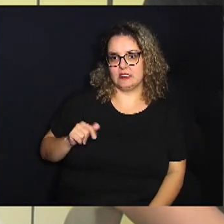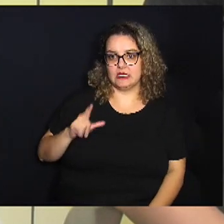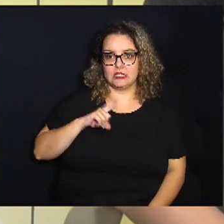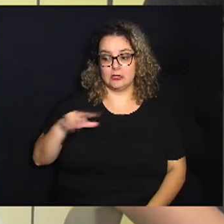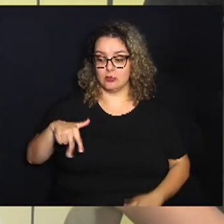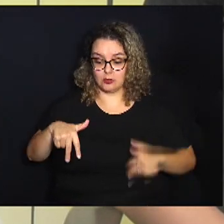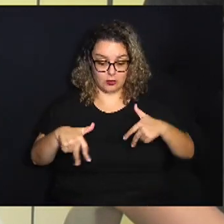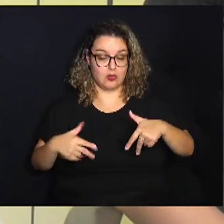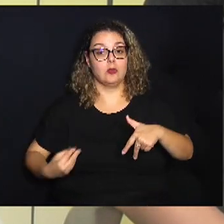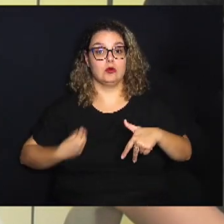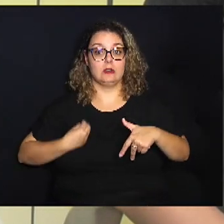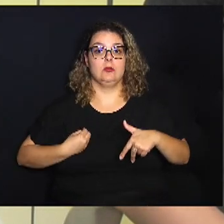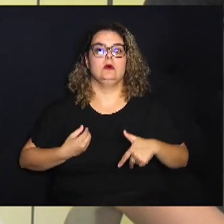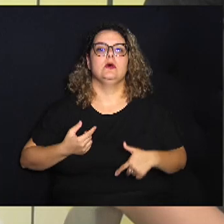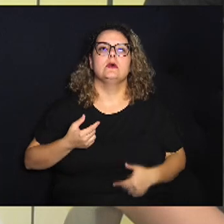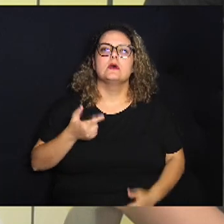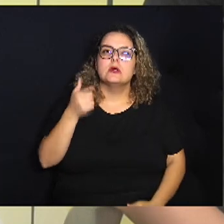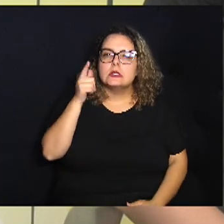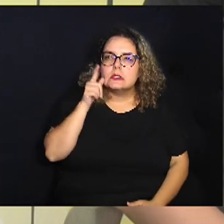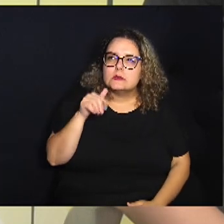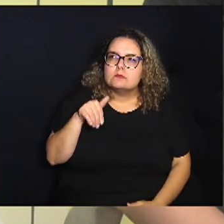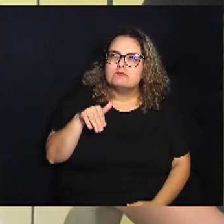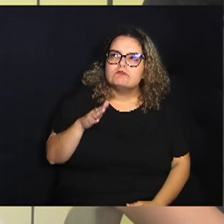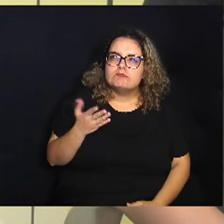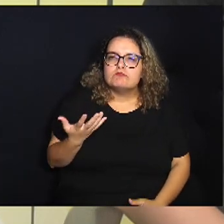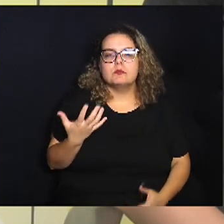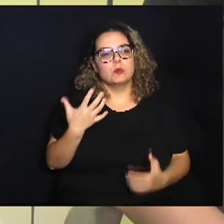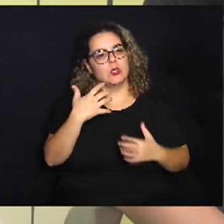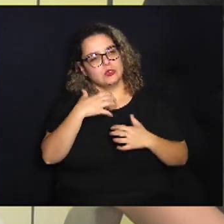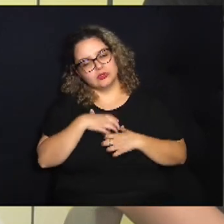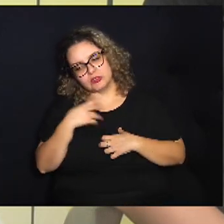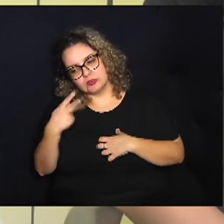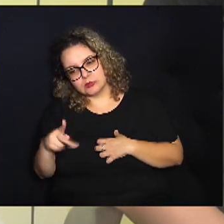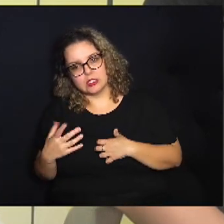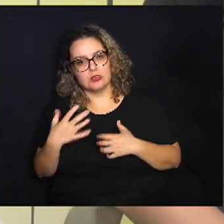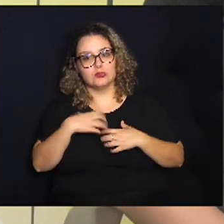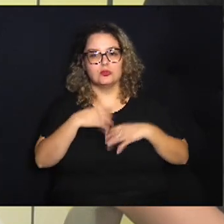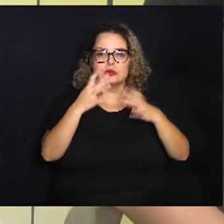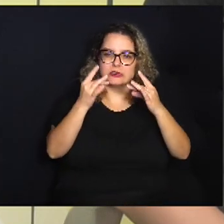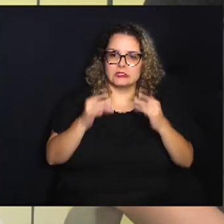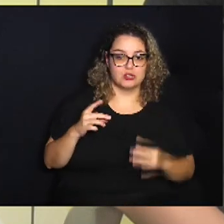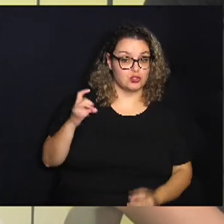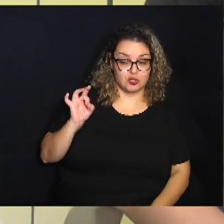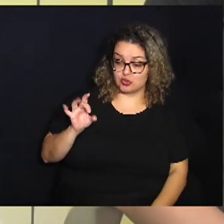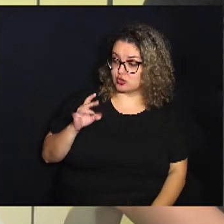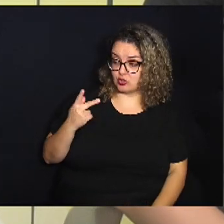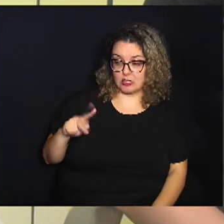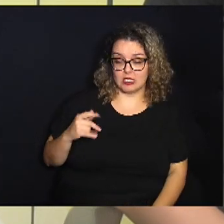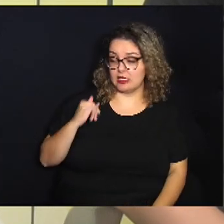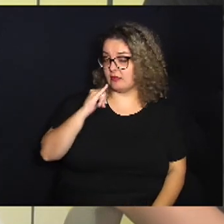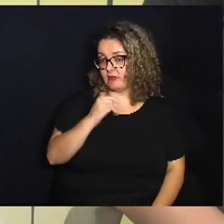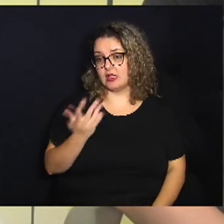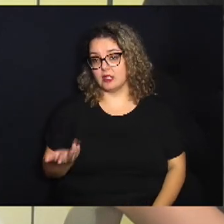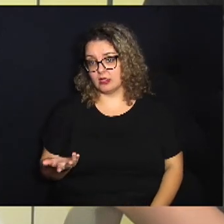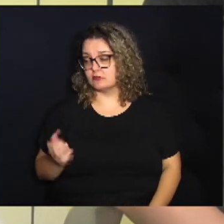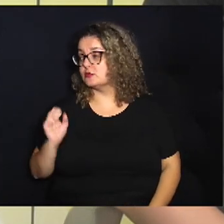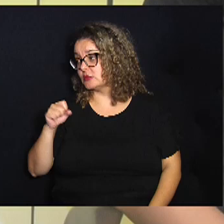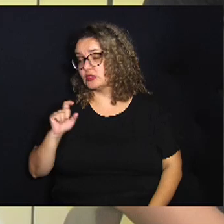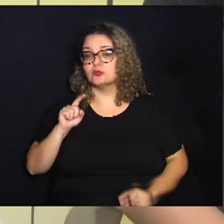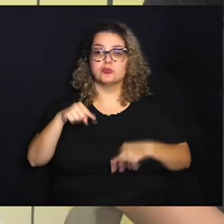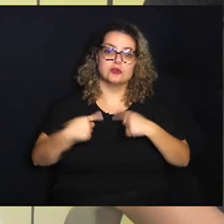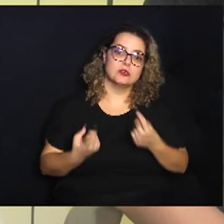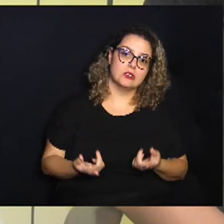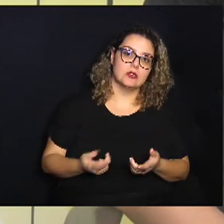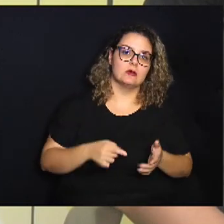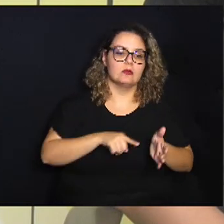com o fio condutor, você consegue trazer mais o sentimento dele, a emoção, os detalhes que só ele pode te contar. Sim. Nos outros casos, você vai